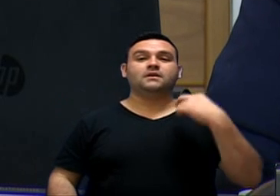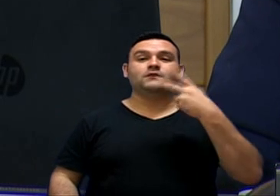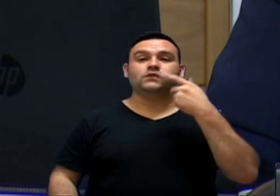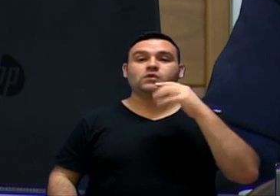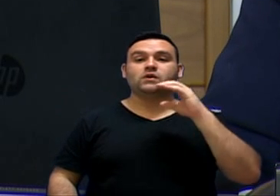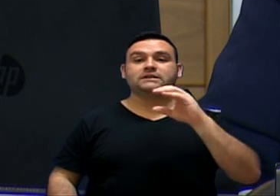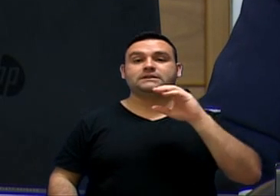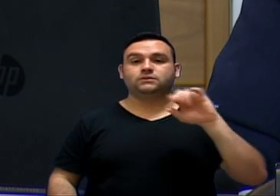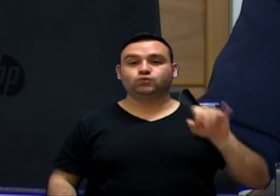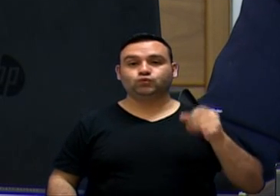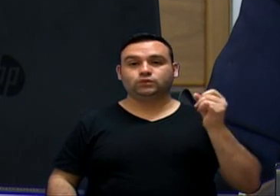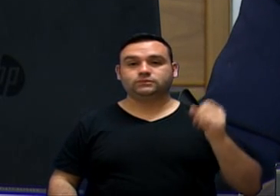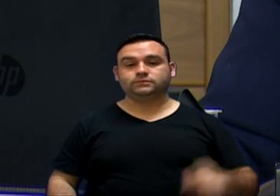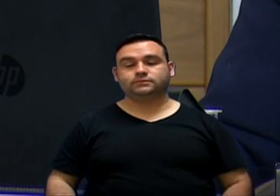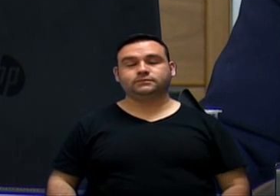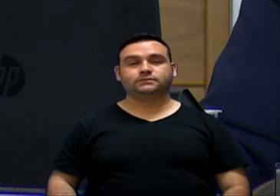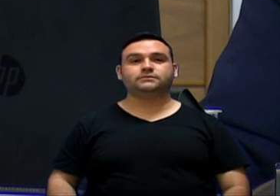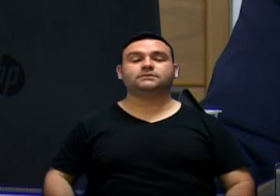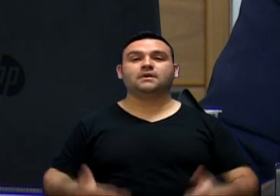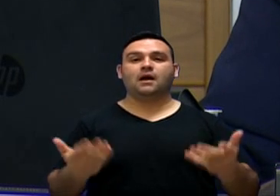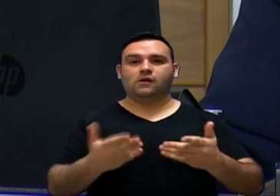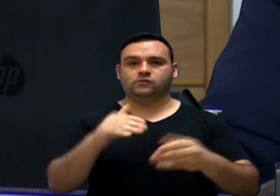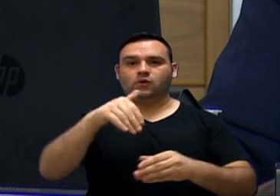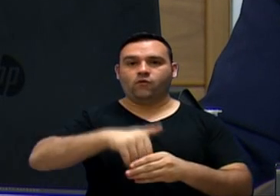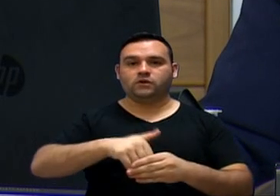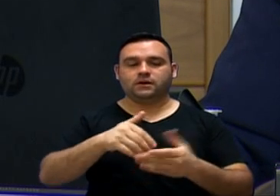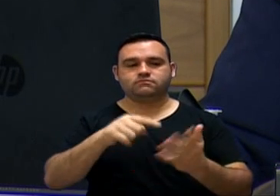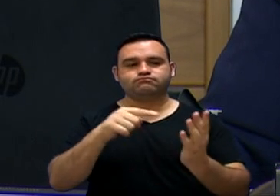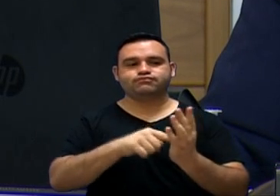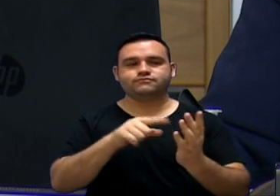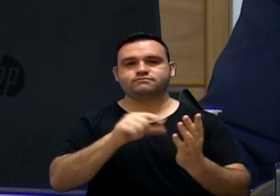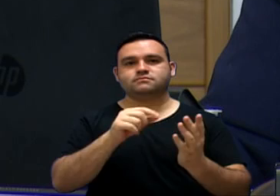Vereador Cícero João. O voto, por favor.